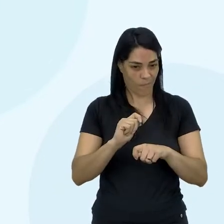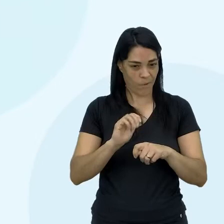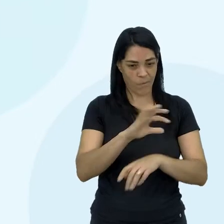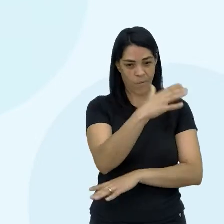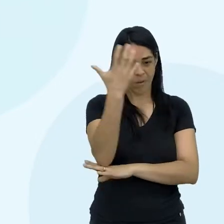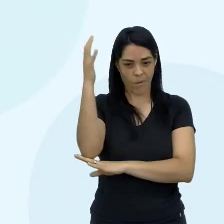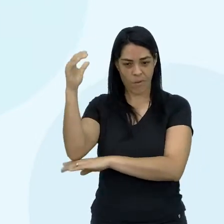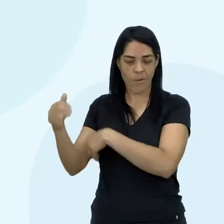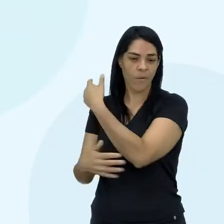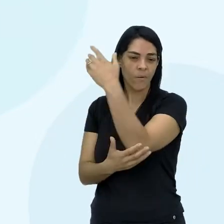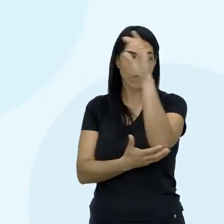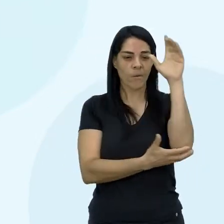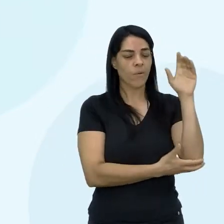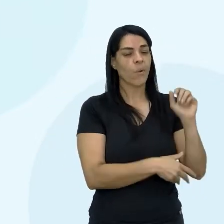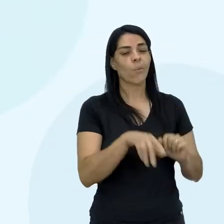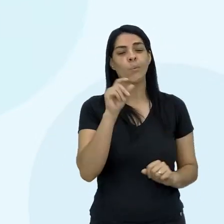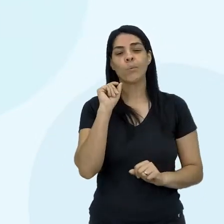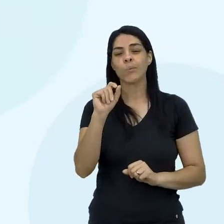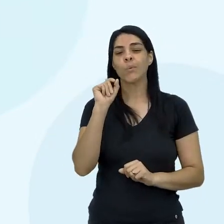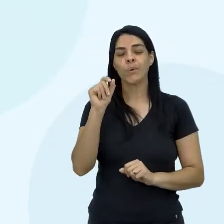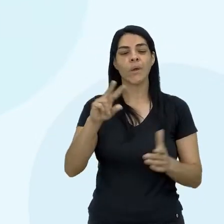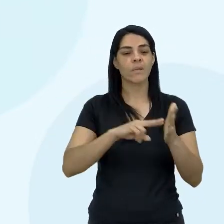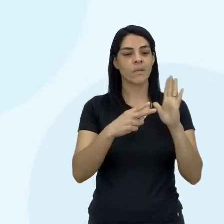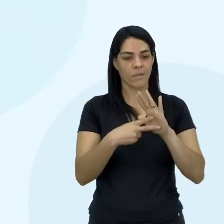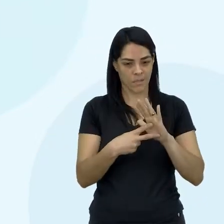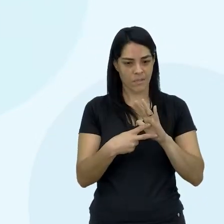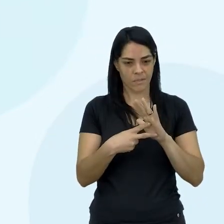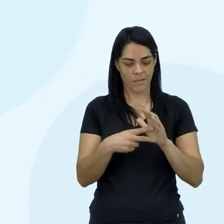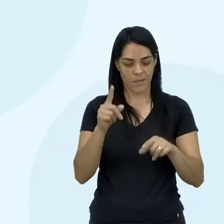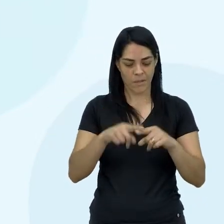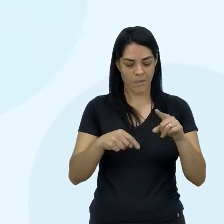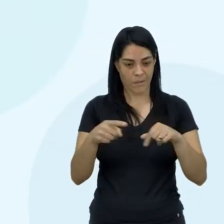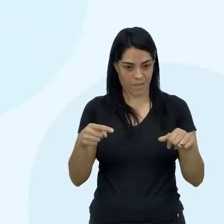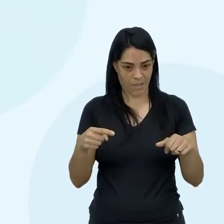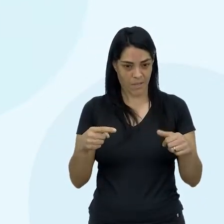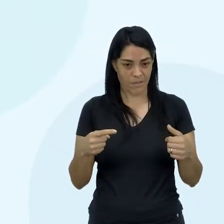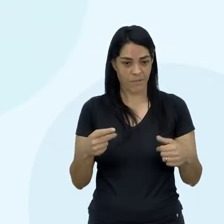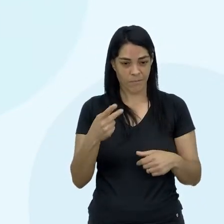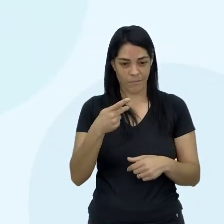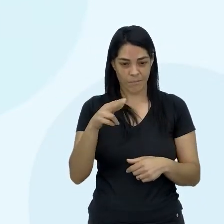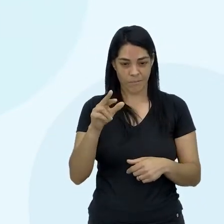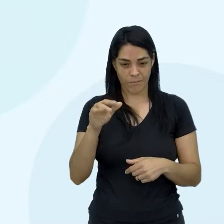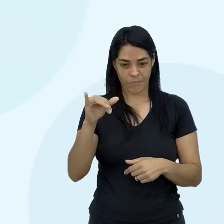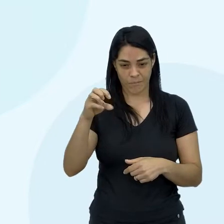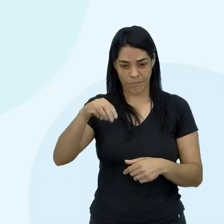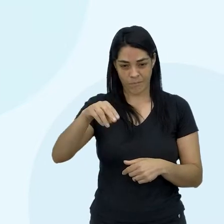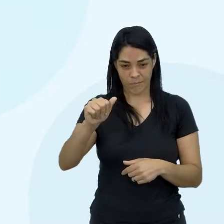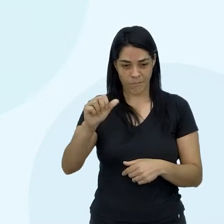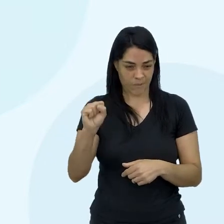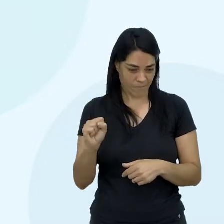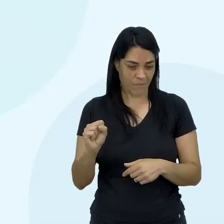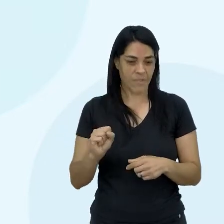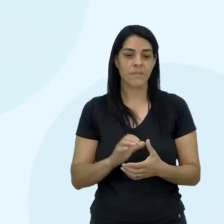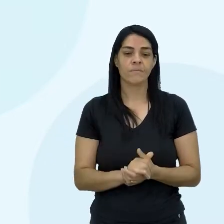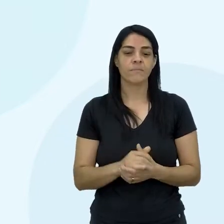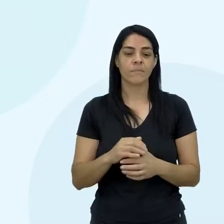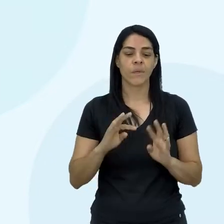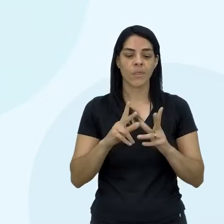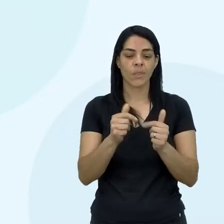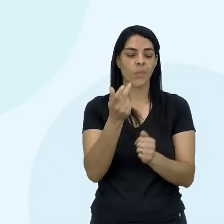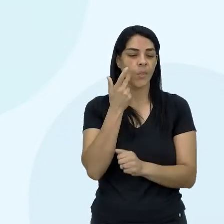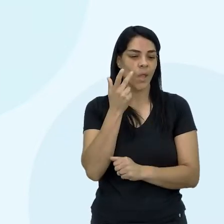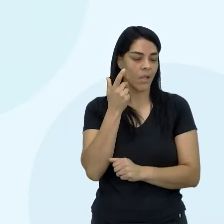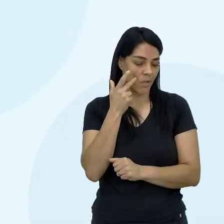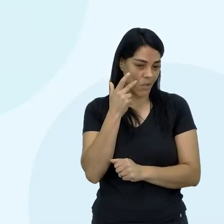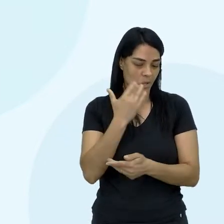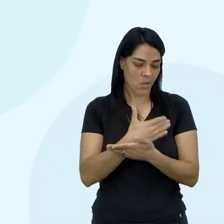a gente está falando sobre insumos e matérias-primas, que são todos recursos naturais,